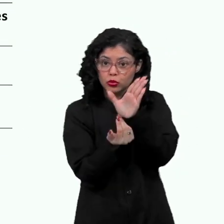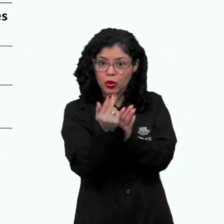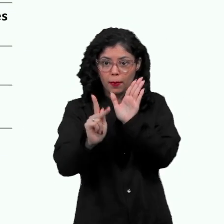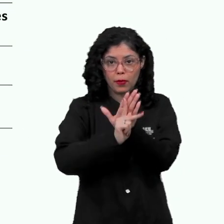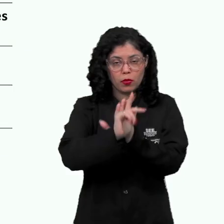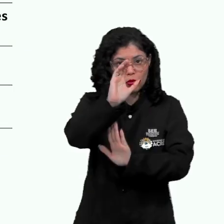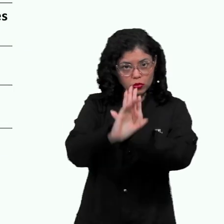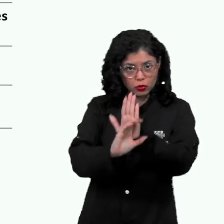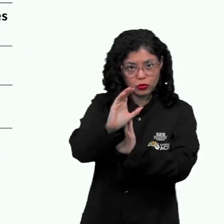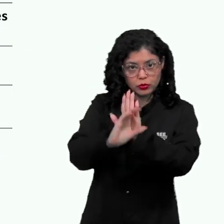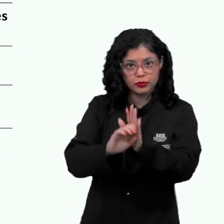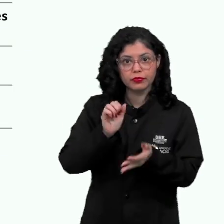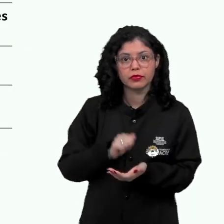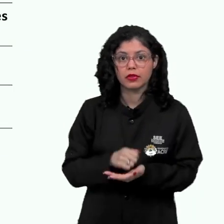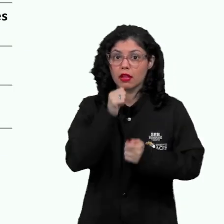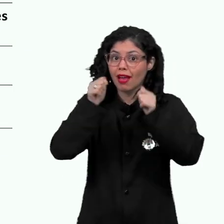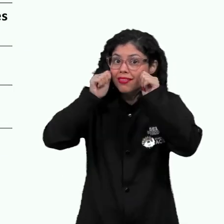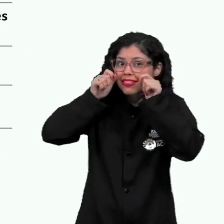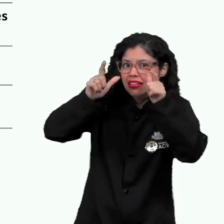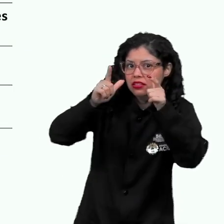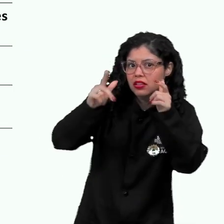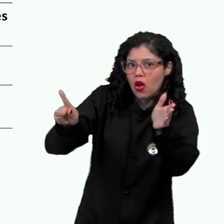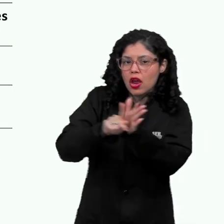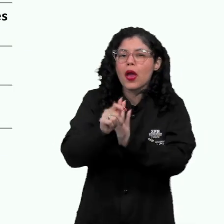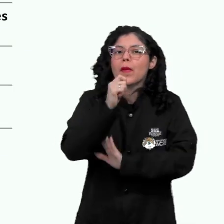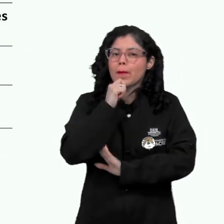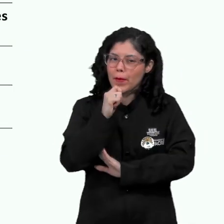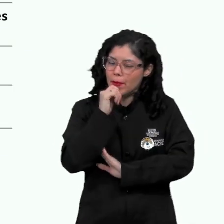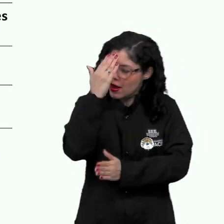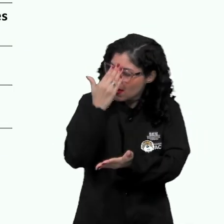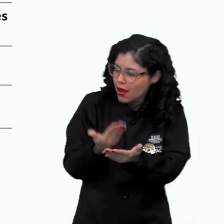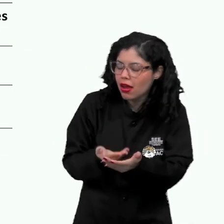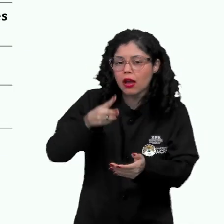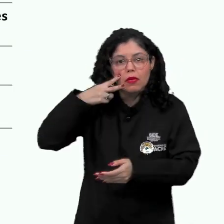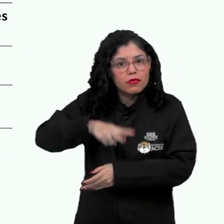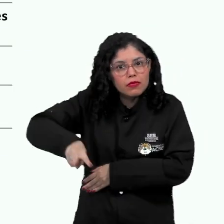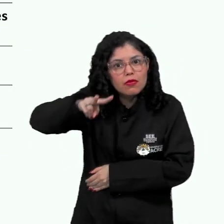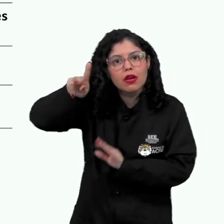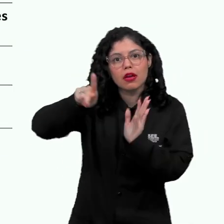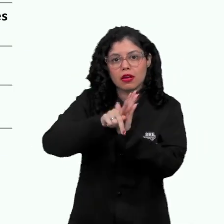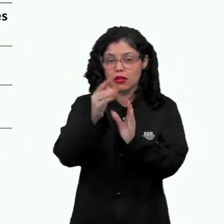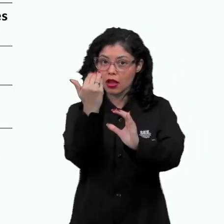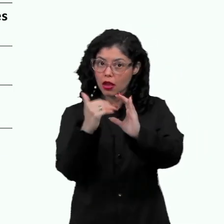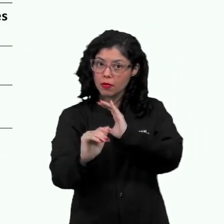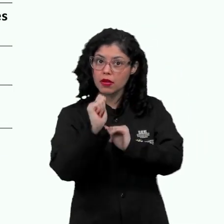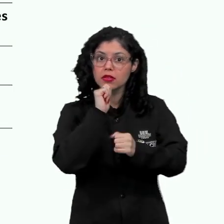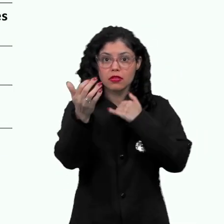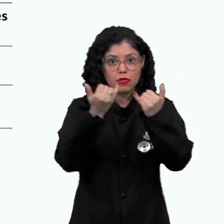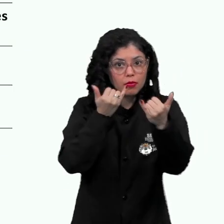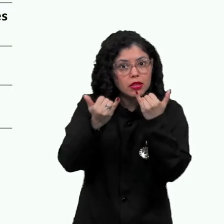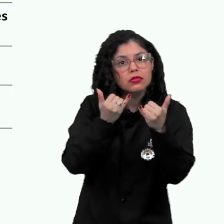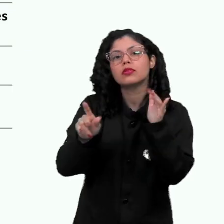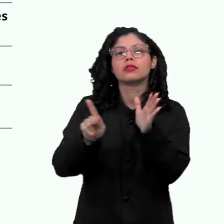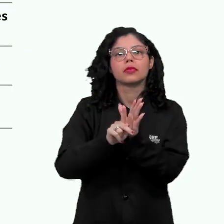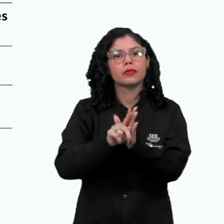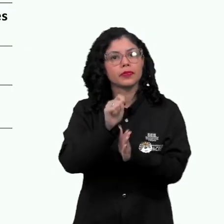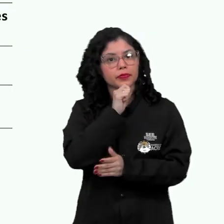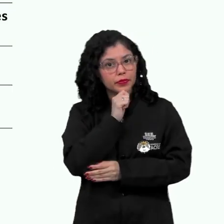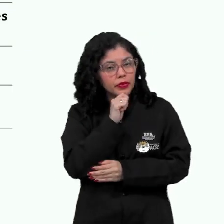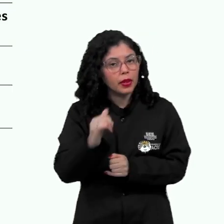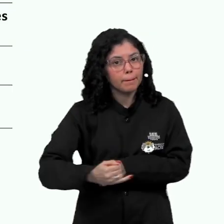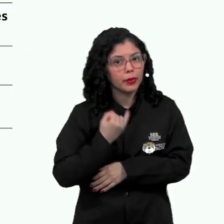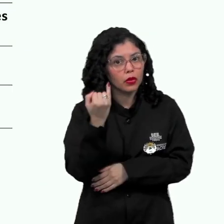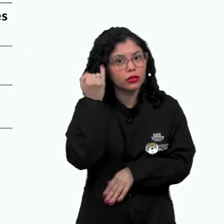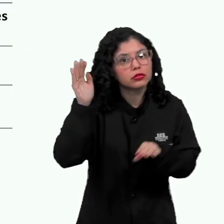conteúdo. Precisa ter atenção com a credibilidade e checagem dessas mensagens, dessa informação. É